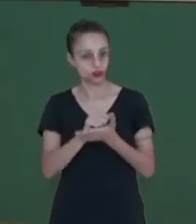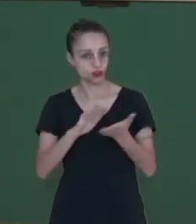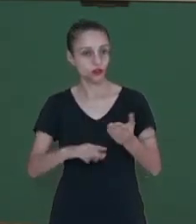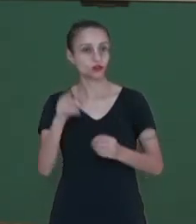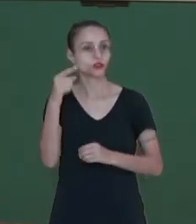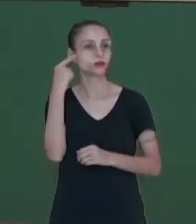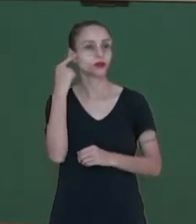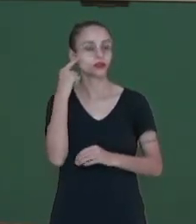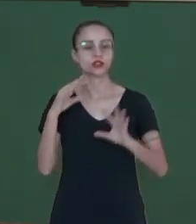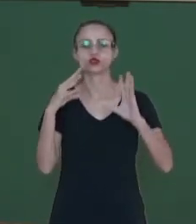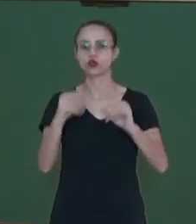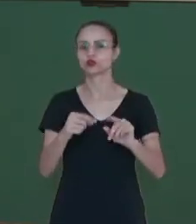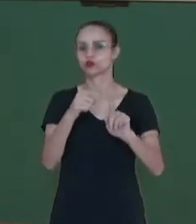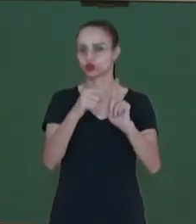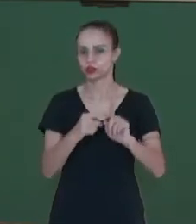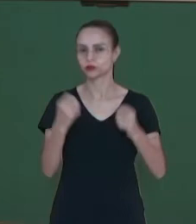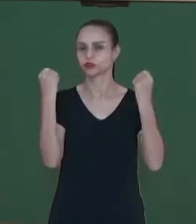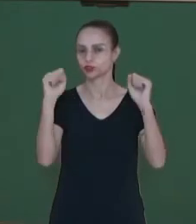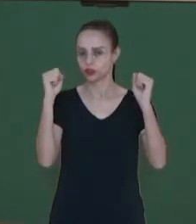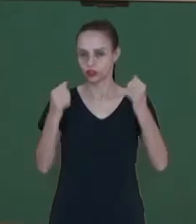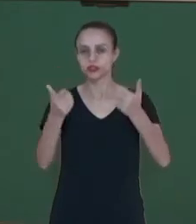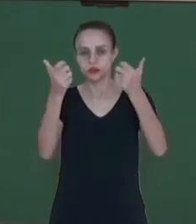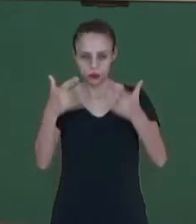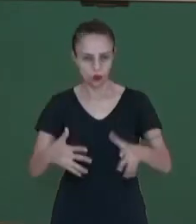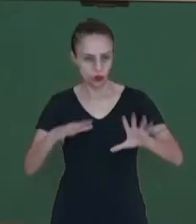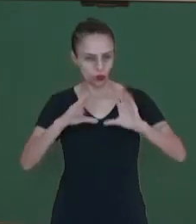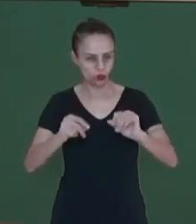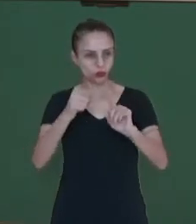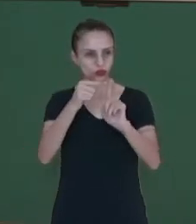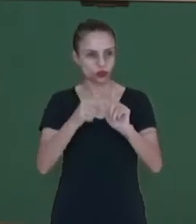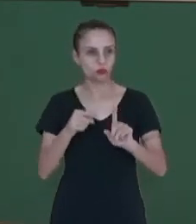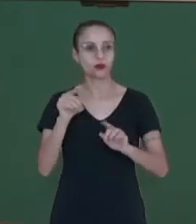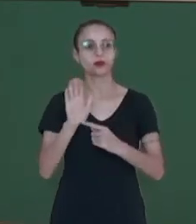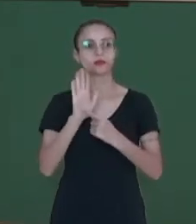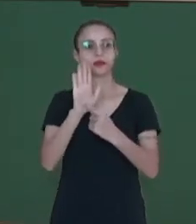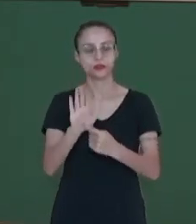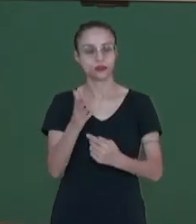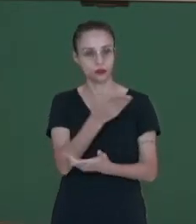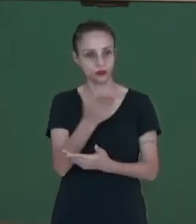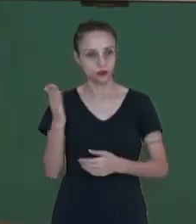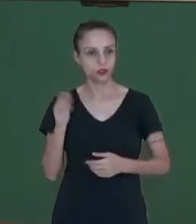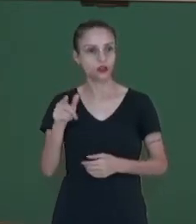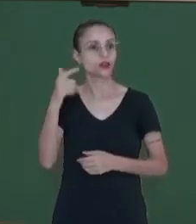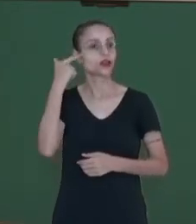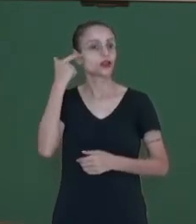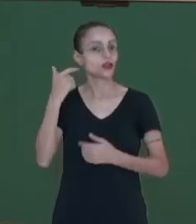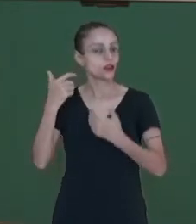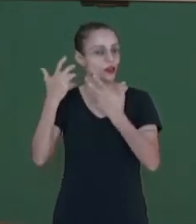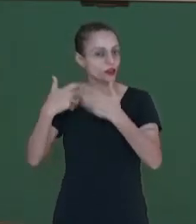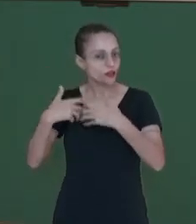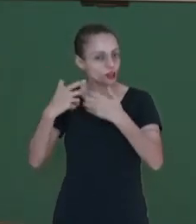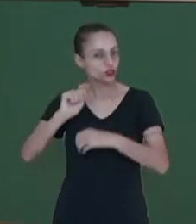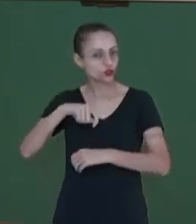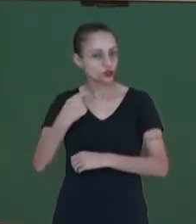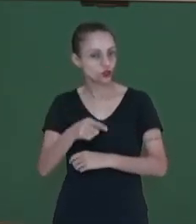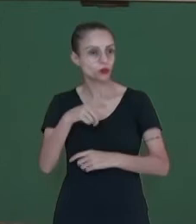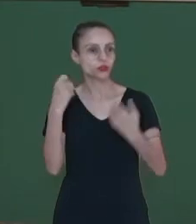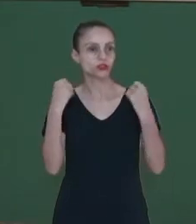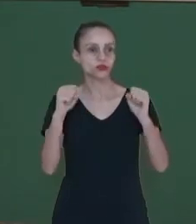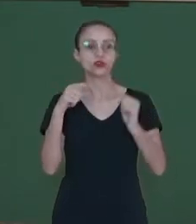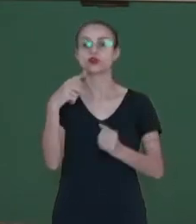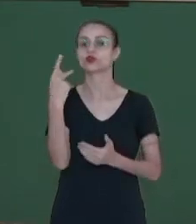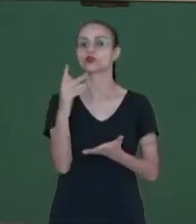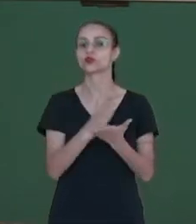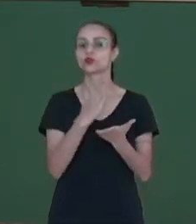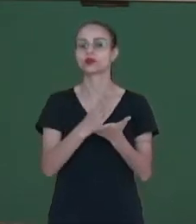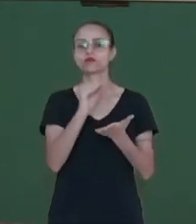em todos os tipos de ginástica. A gente já falou bastante tipo aqui, né? Apresentados para vocês. Refletir sobre elas e colocar no seu